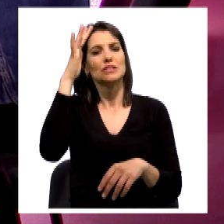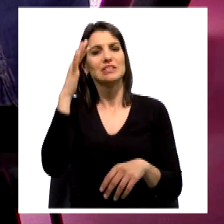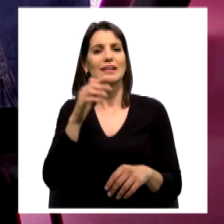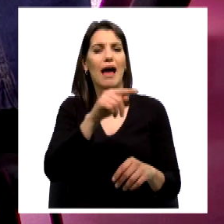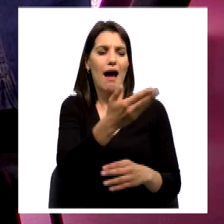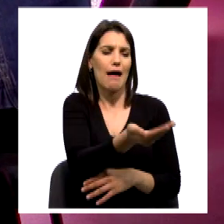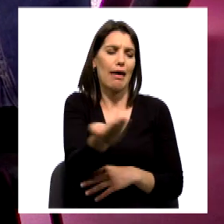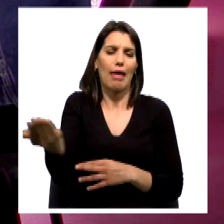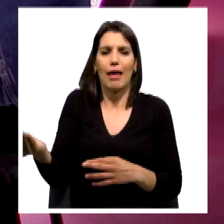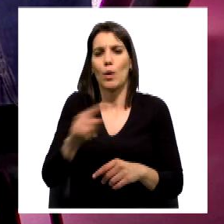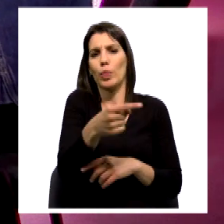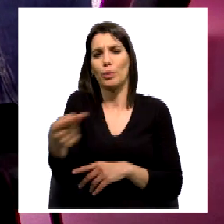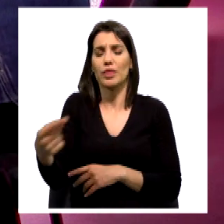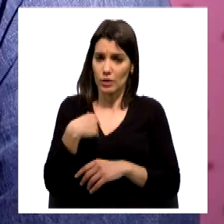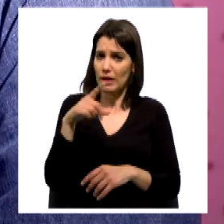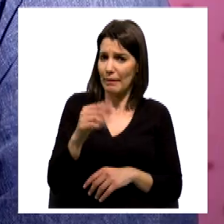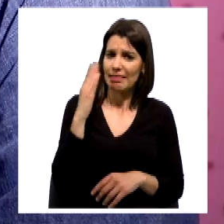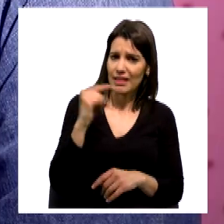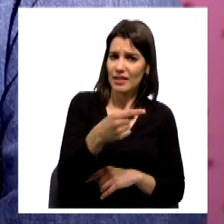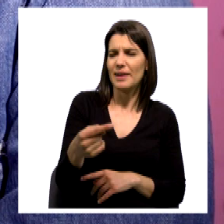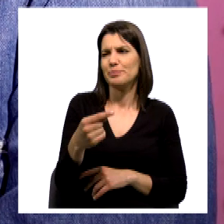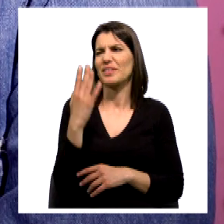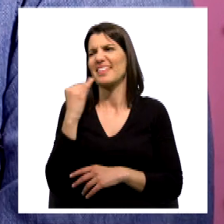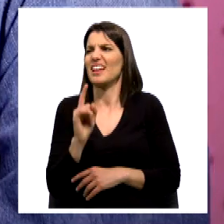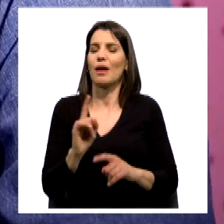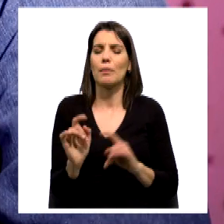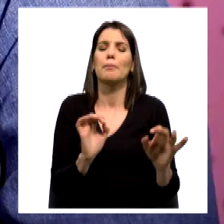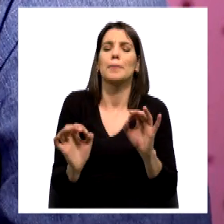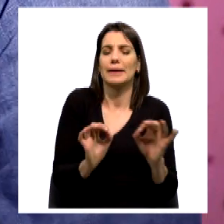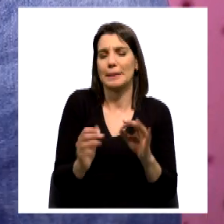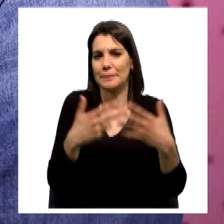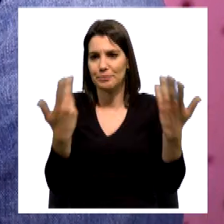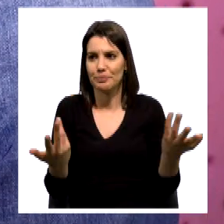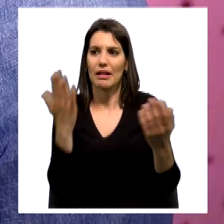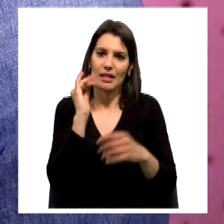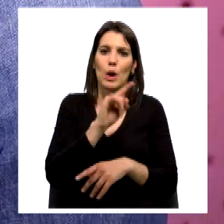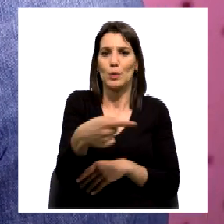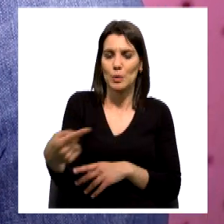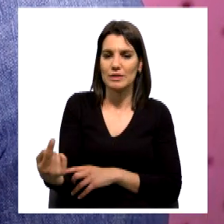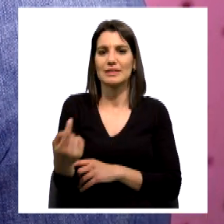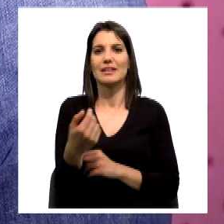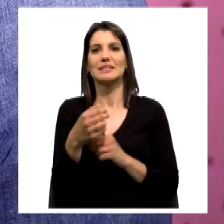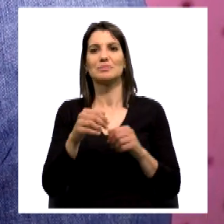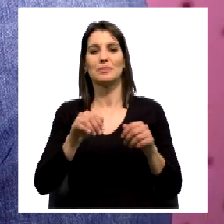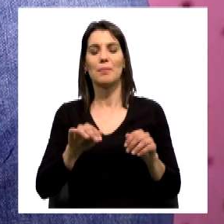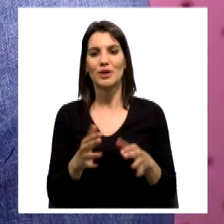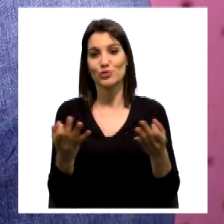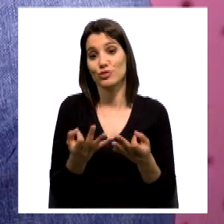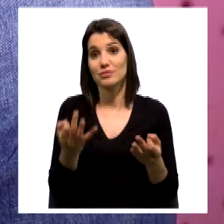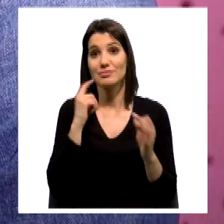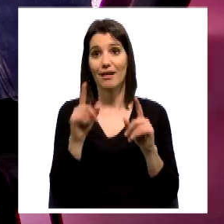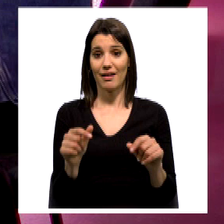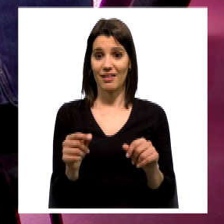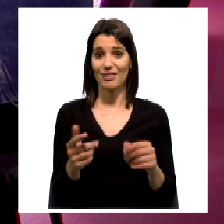Portanto, existem muitas outras. E eu tentei outras também. Não tentei, preparei-me para ter outras, ou para ter outra.